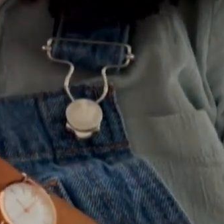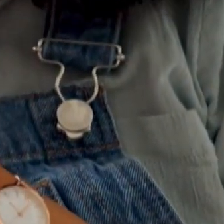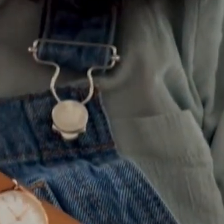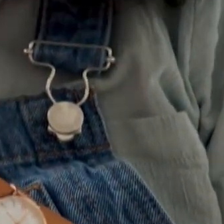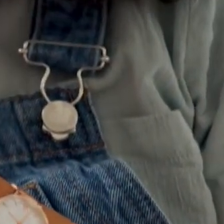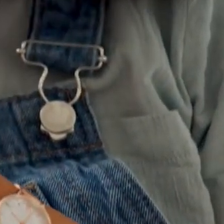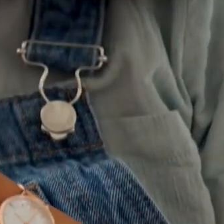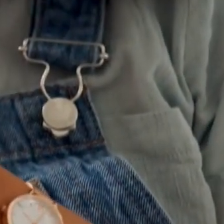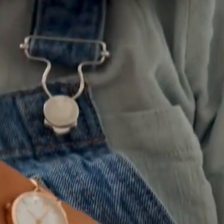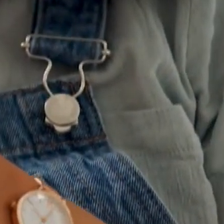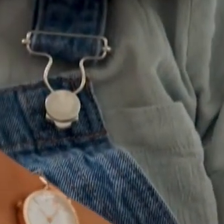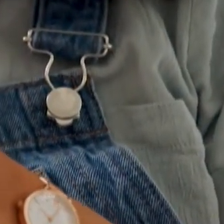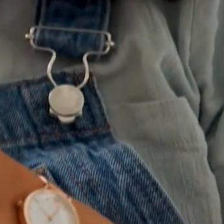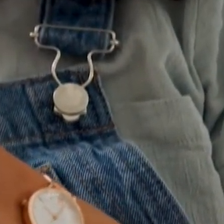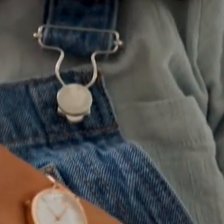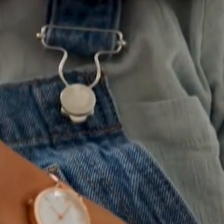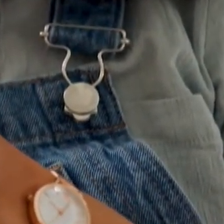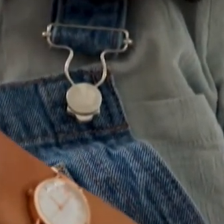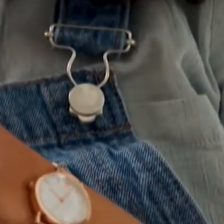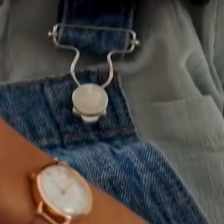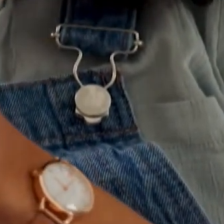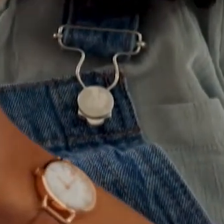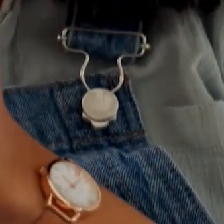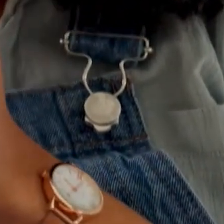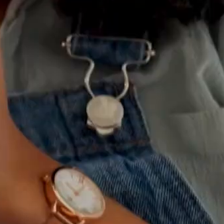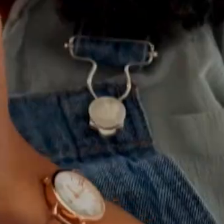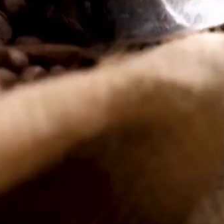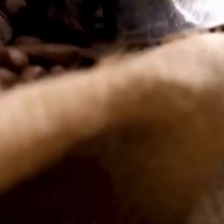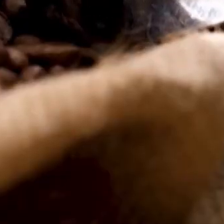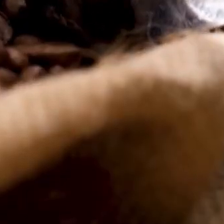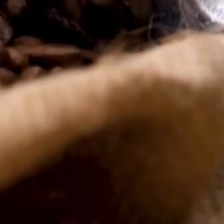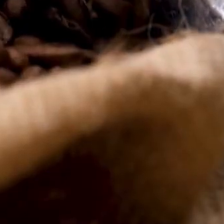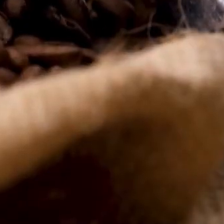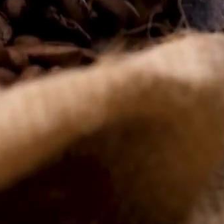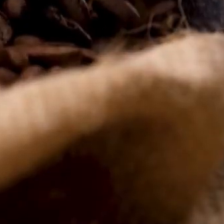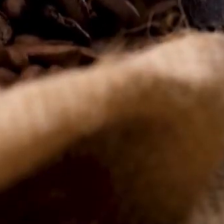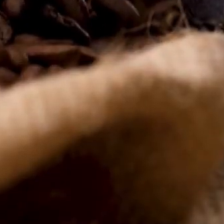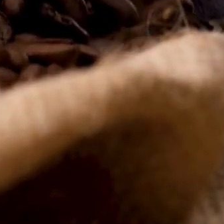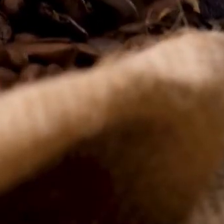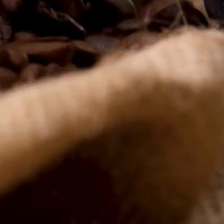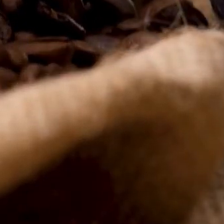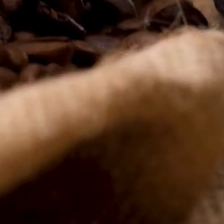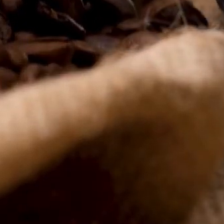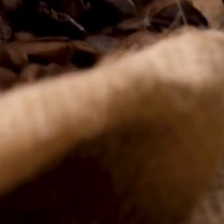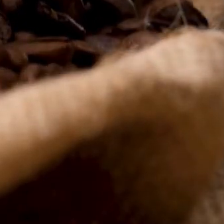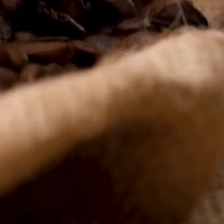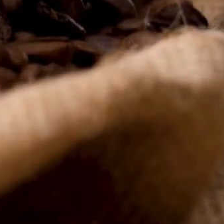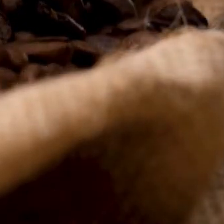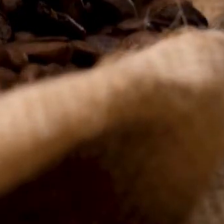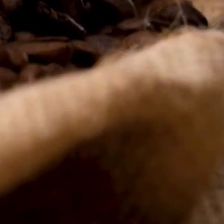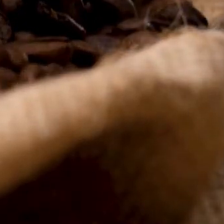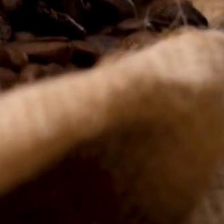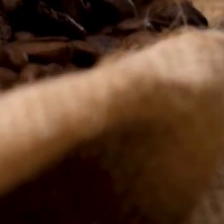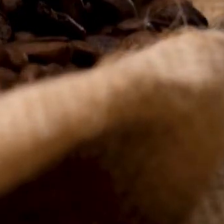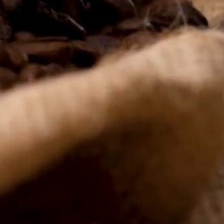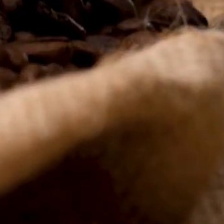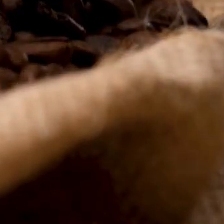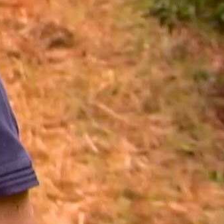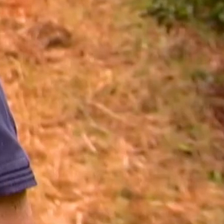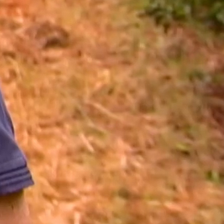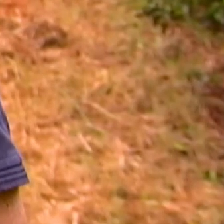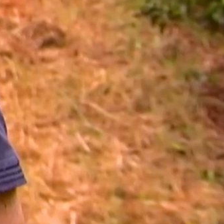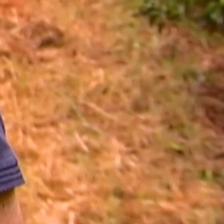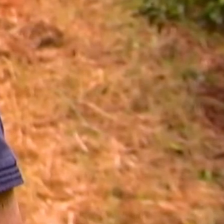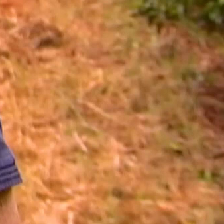é essencial para manter os benefícios e deixar o corpo livre dos malefícios do seu consumo em